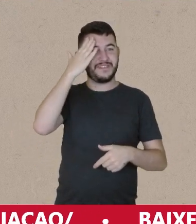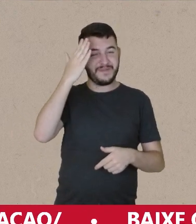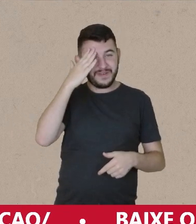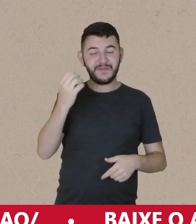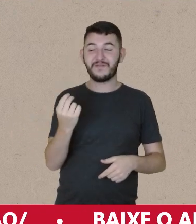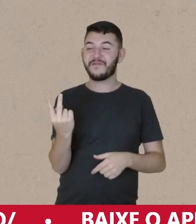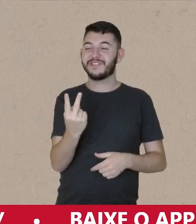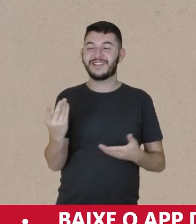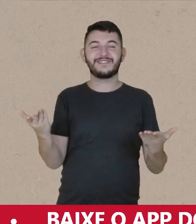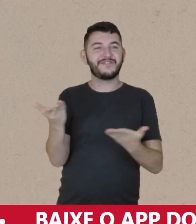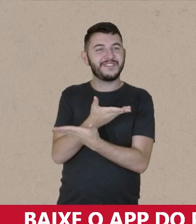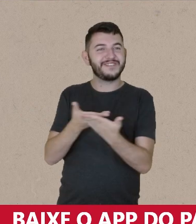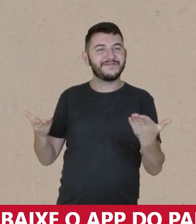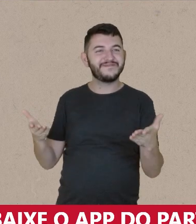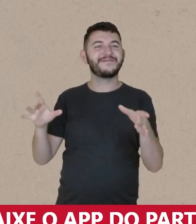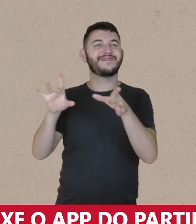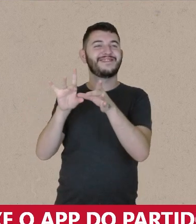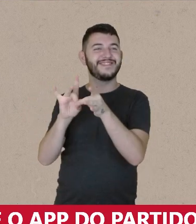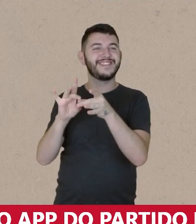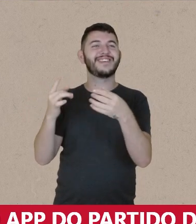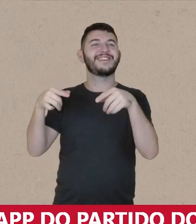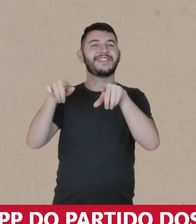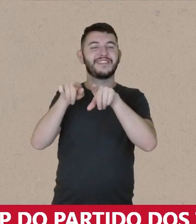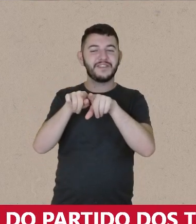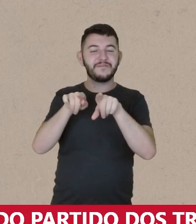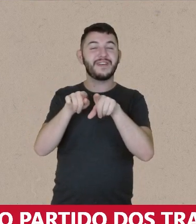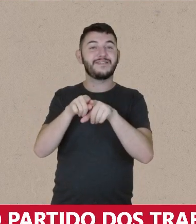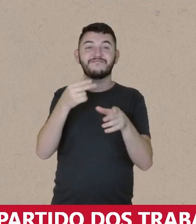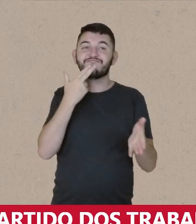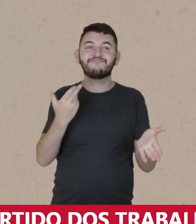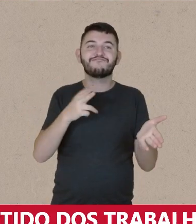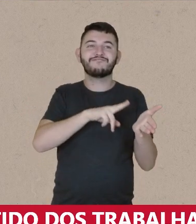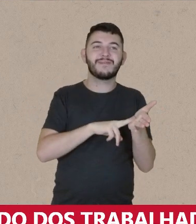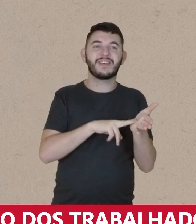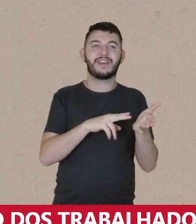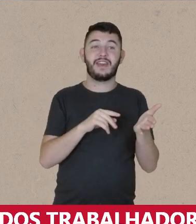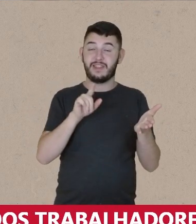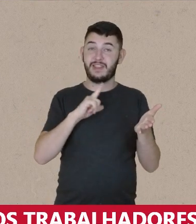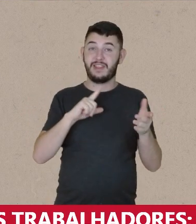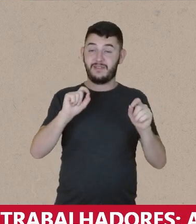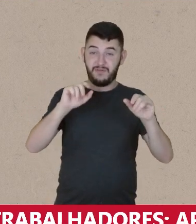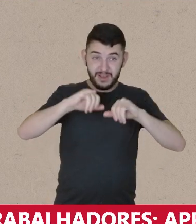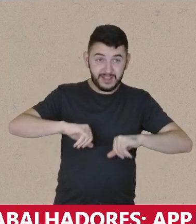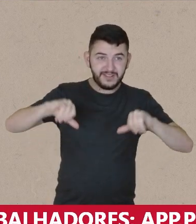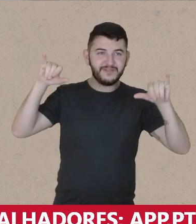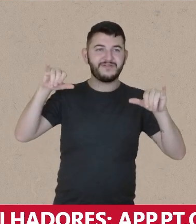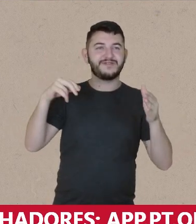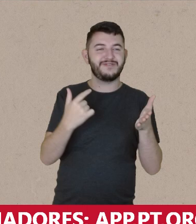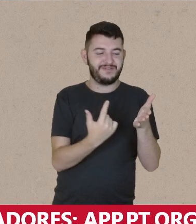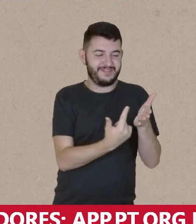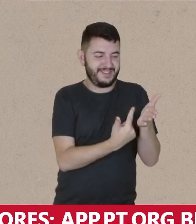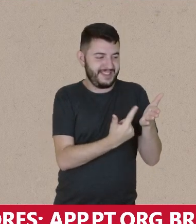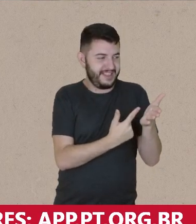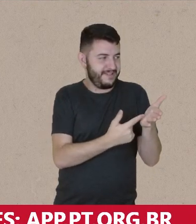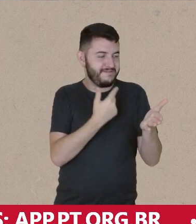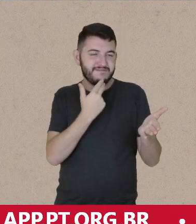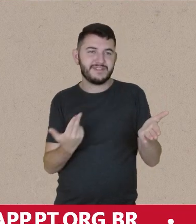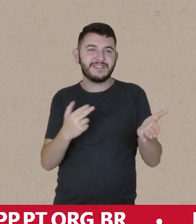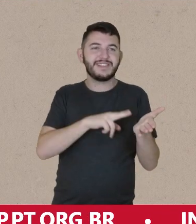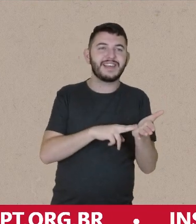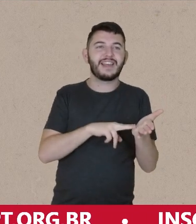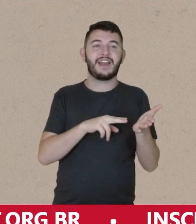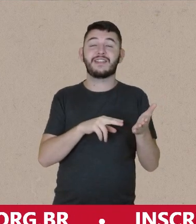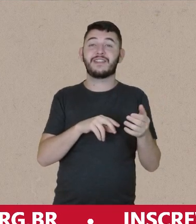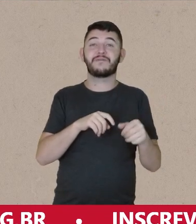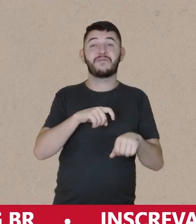vocês e dessa carta também, né, que ele leu na ocasião do lançamento do seu livro, na carta que ele te mandou também, enquanto você